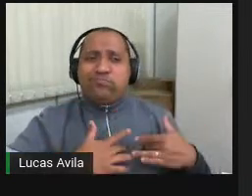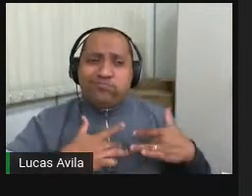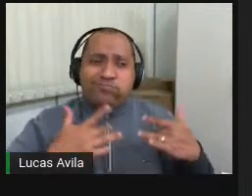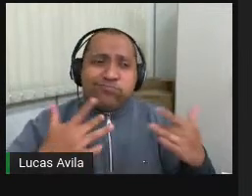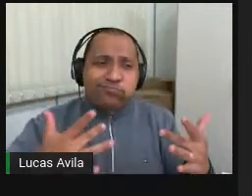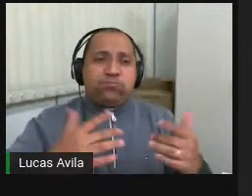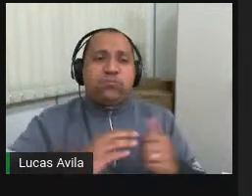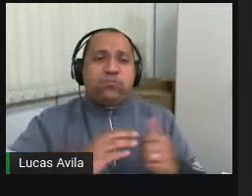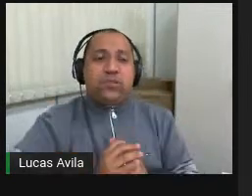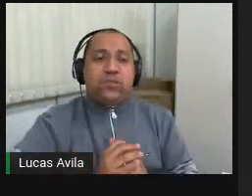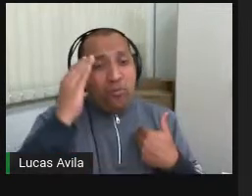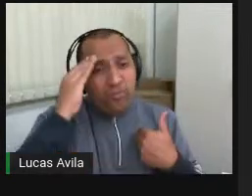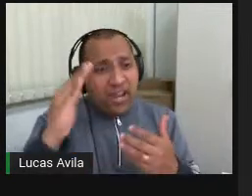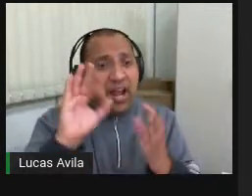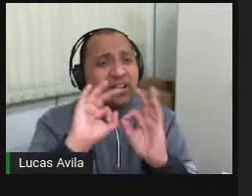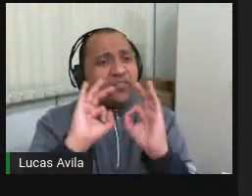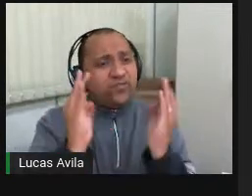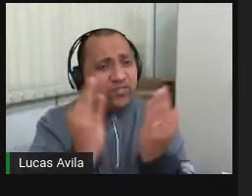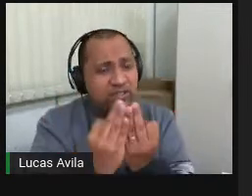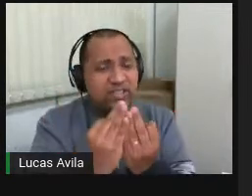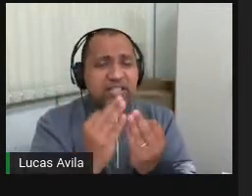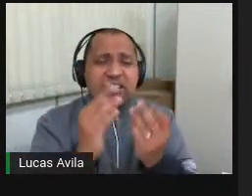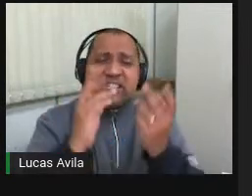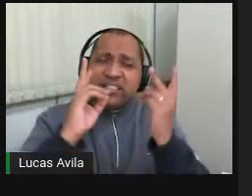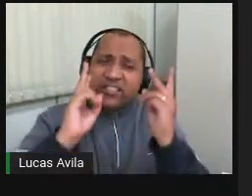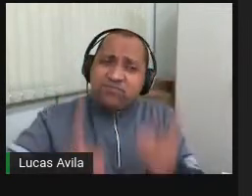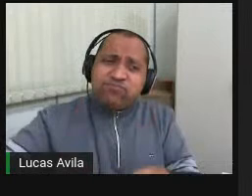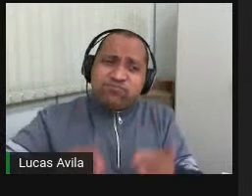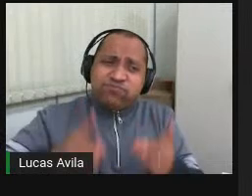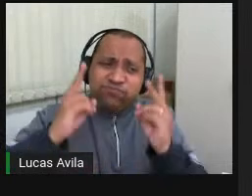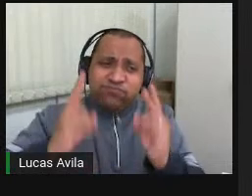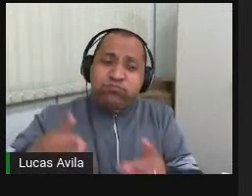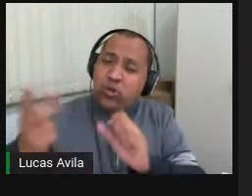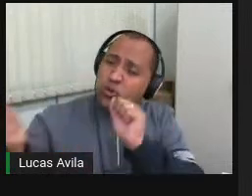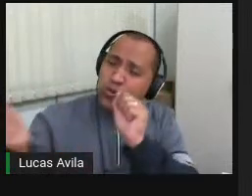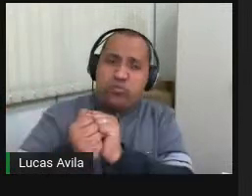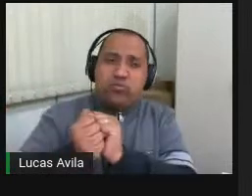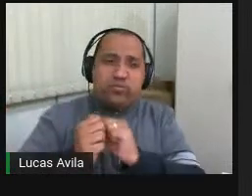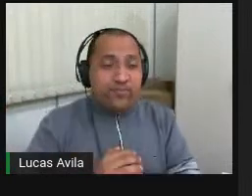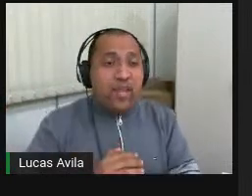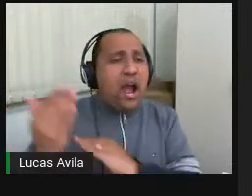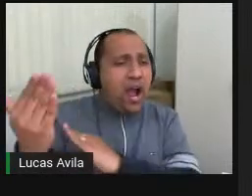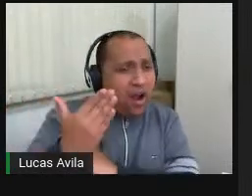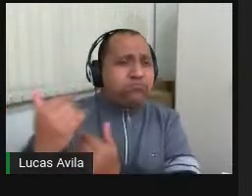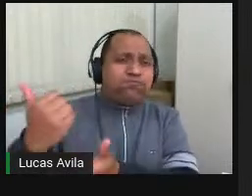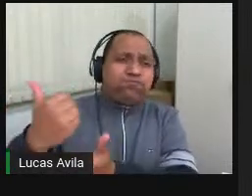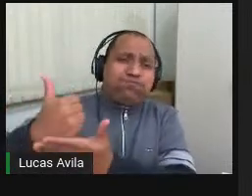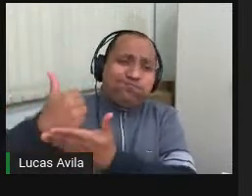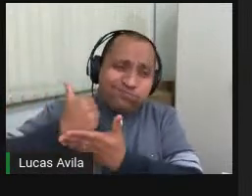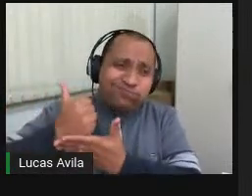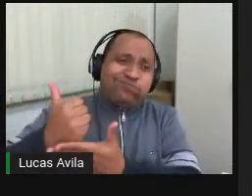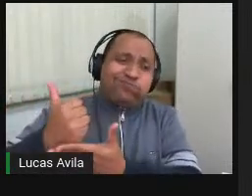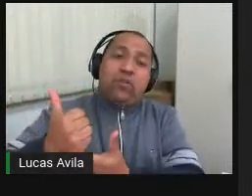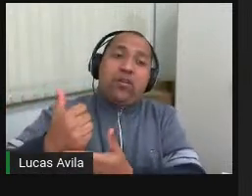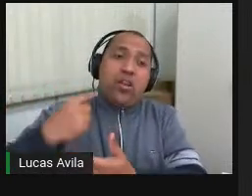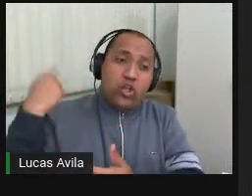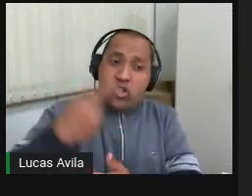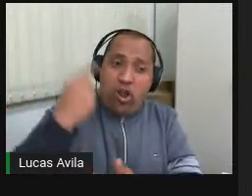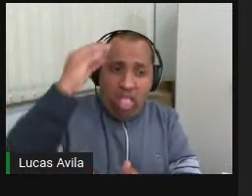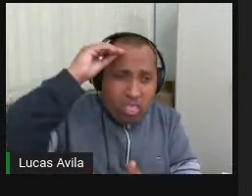aos familiares que sempre estiveram ao nosso lado, nos apoiando e nos incentivando a não